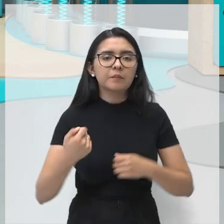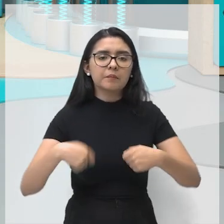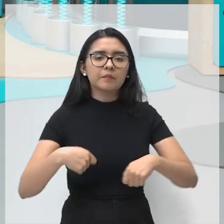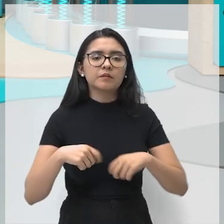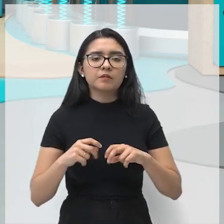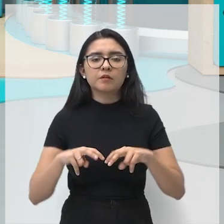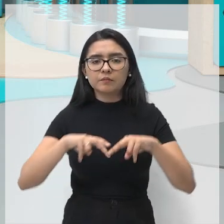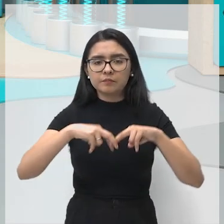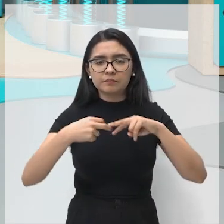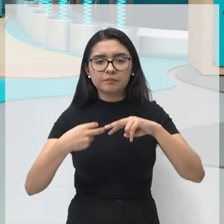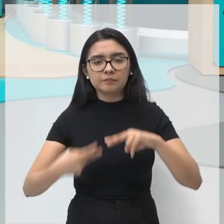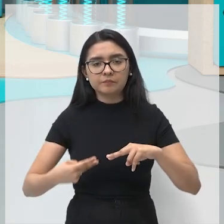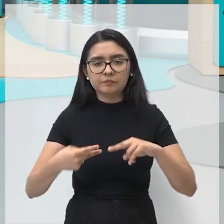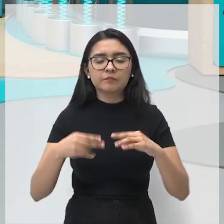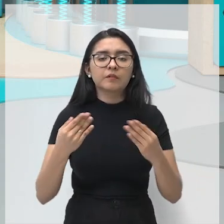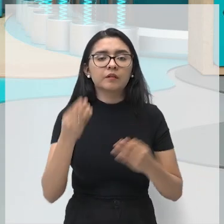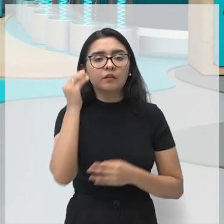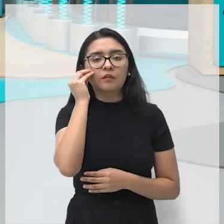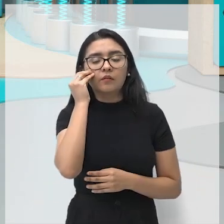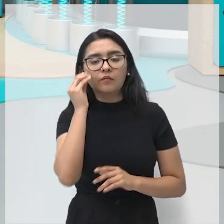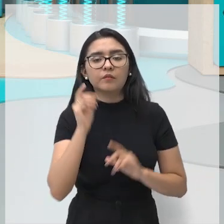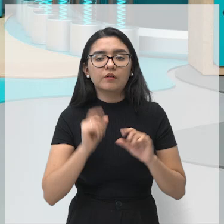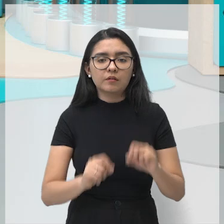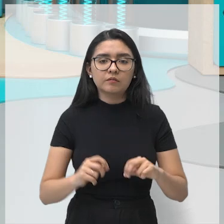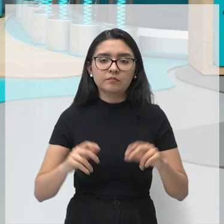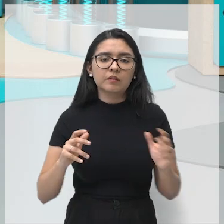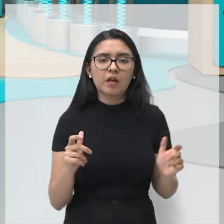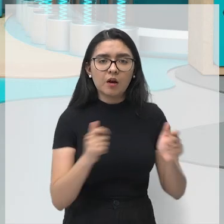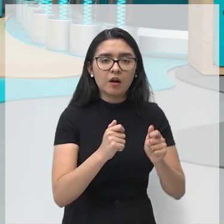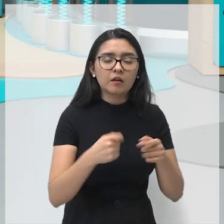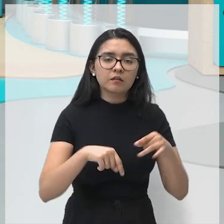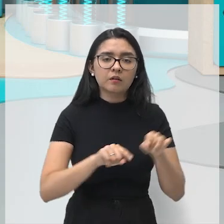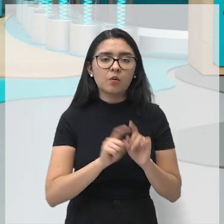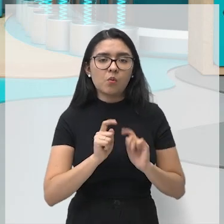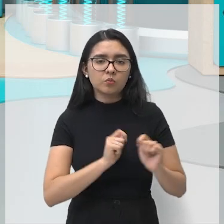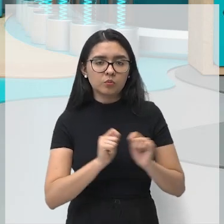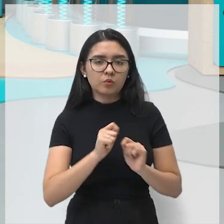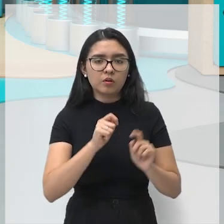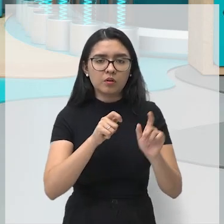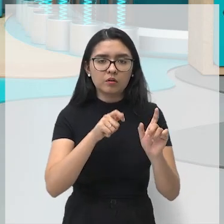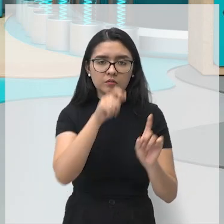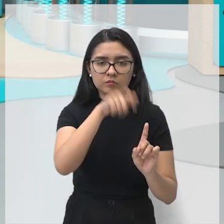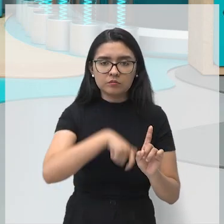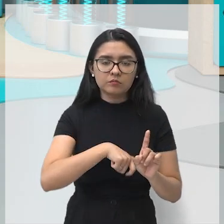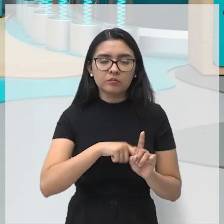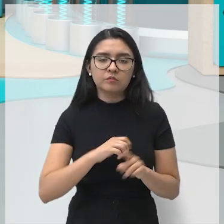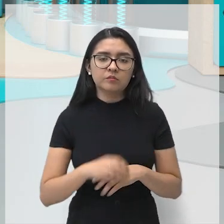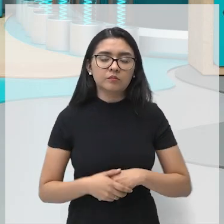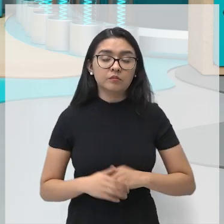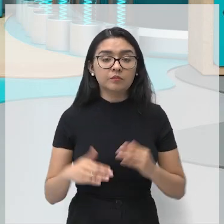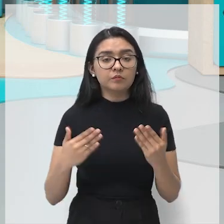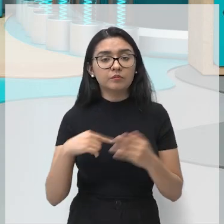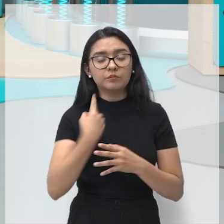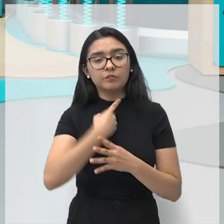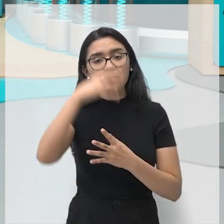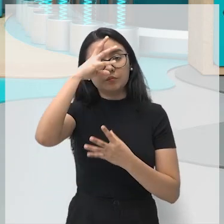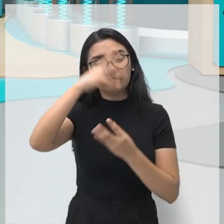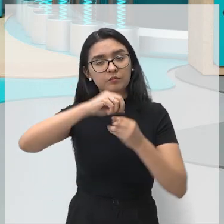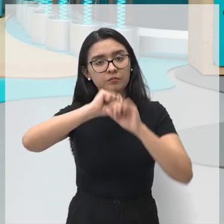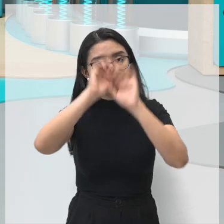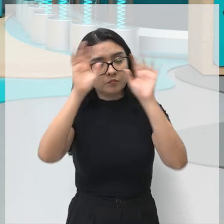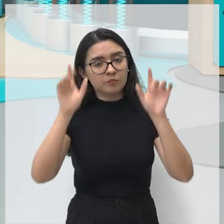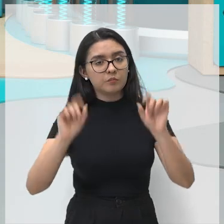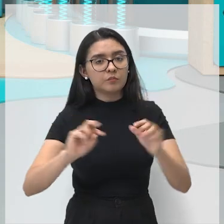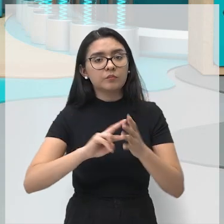o oponente dele para o chão, onde ele tentava ali imobilizar ou tentava ter um controle melhor da luta. Para a gente entender um pouco